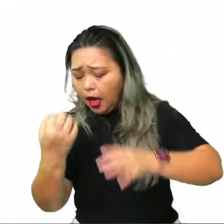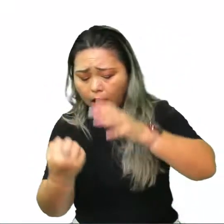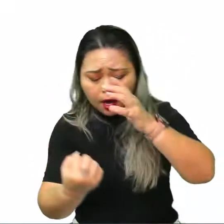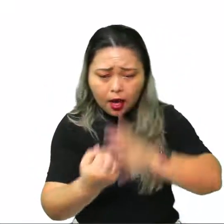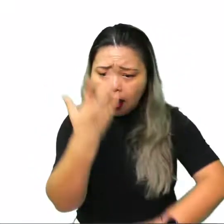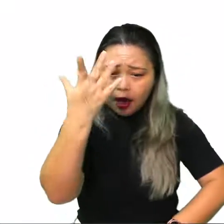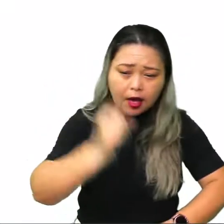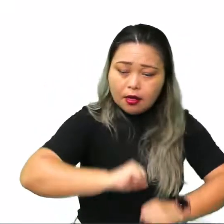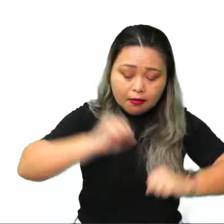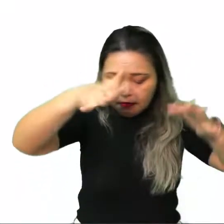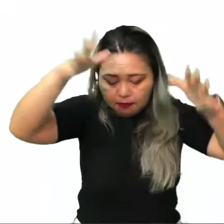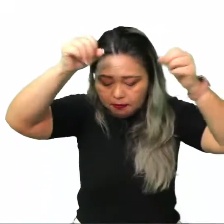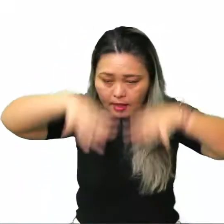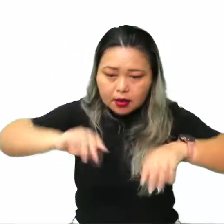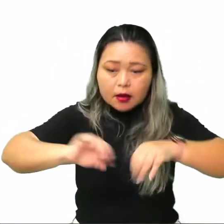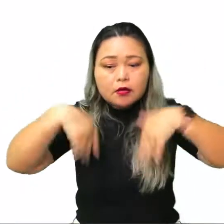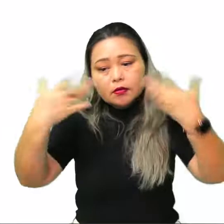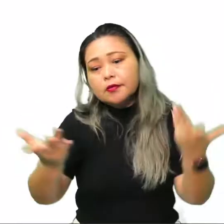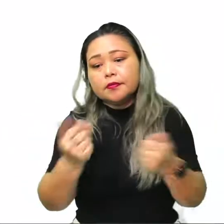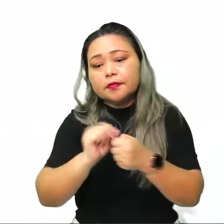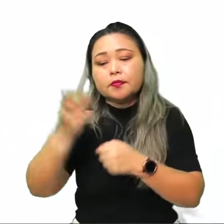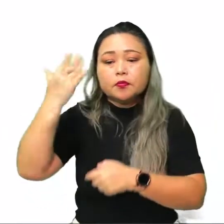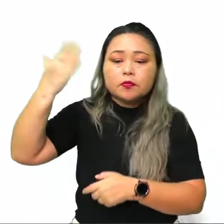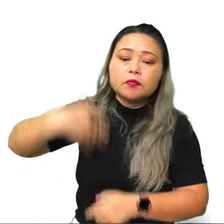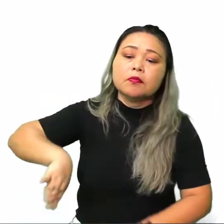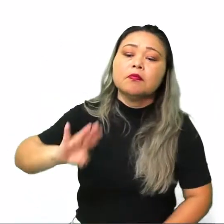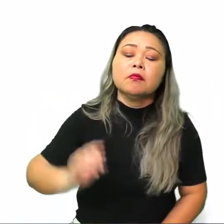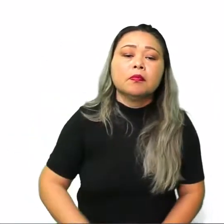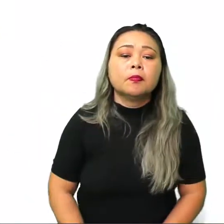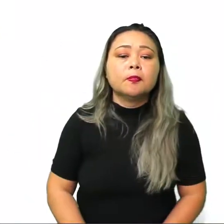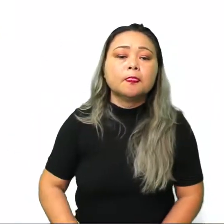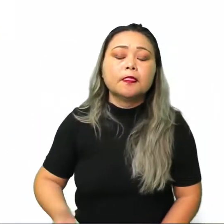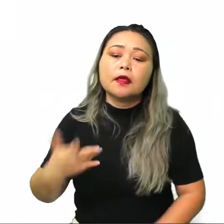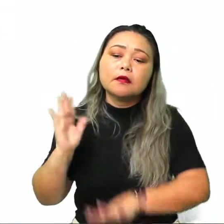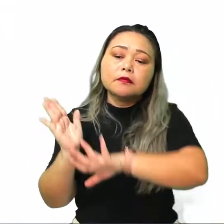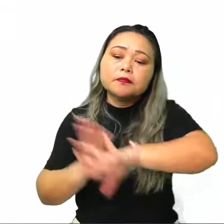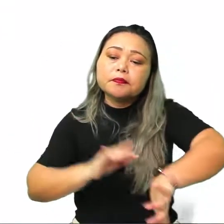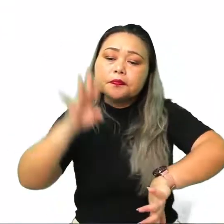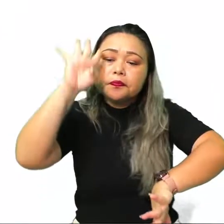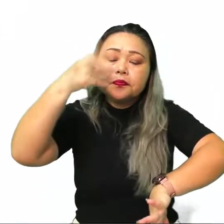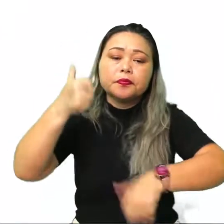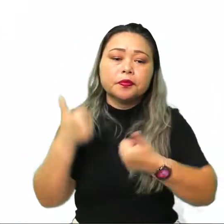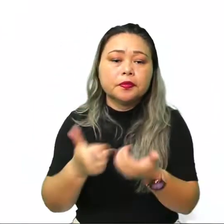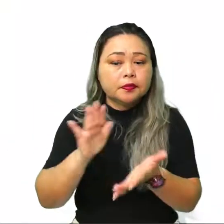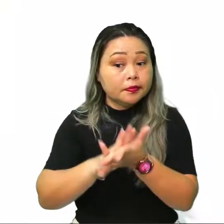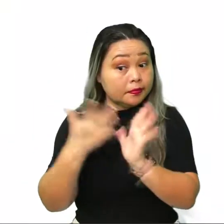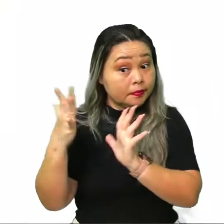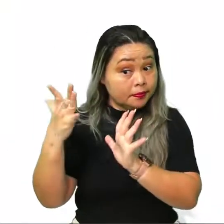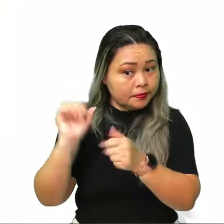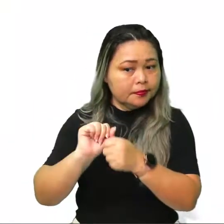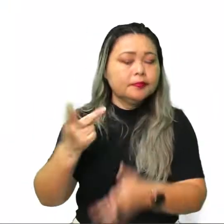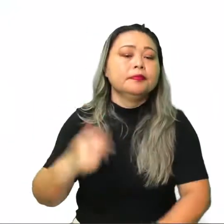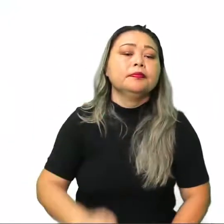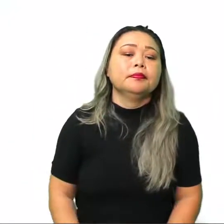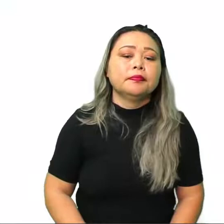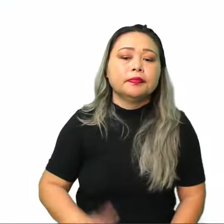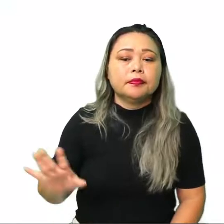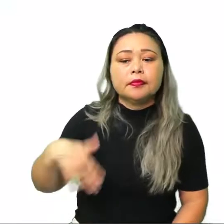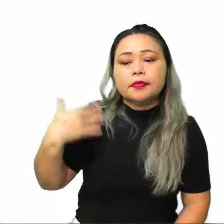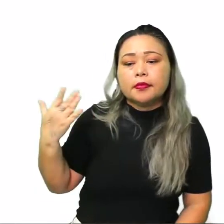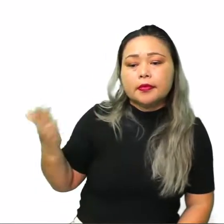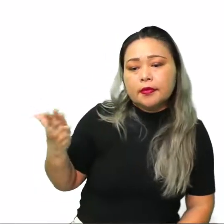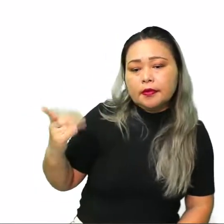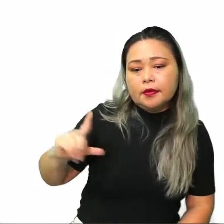brotasse magicamente, como foi descrito pelos abiogenistas. Derrubou. Beleza, palmas para o Louis Pasteur. E agora nós